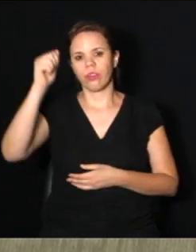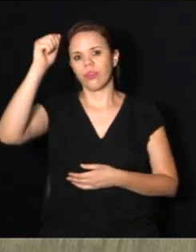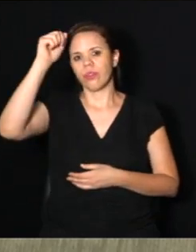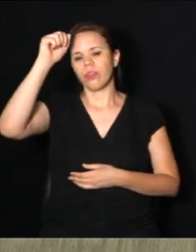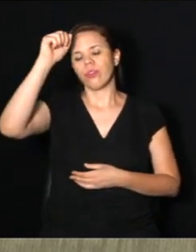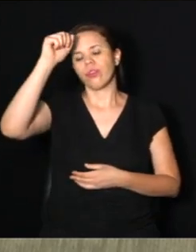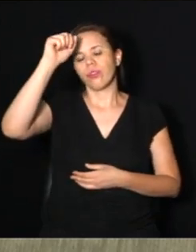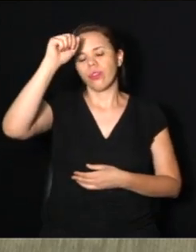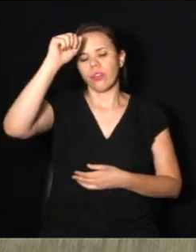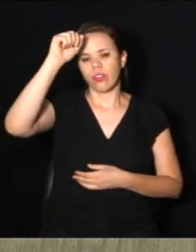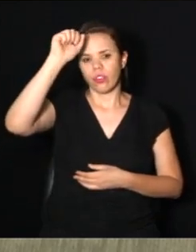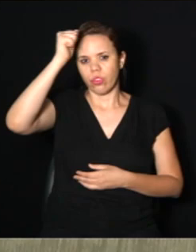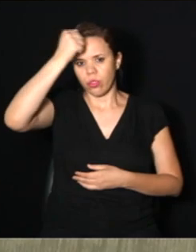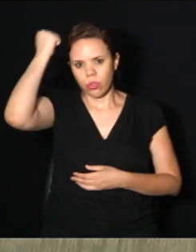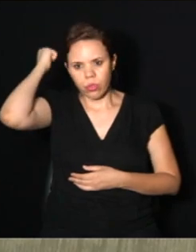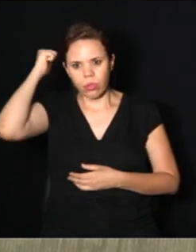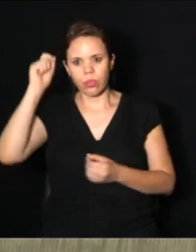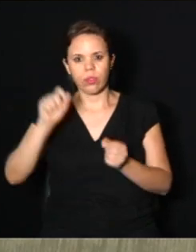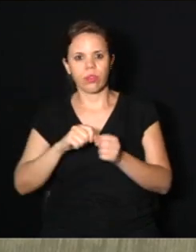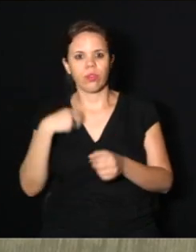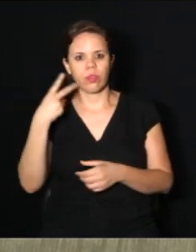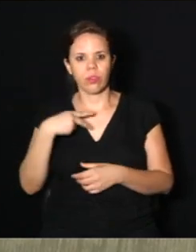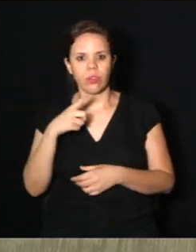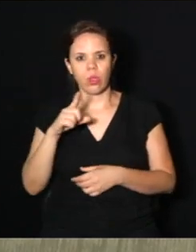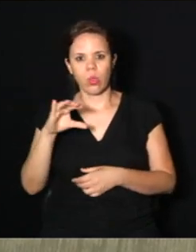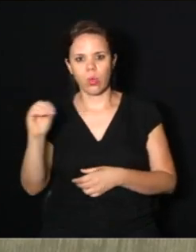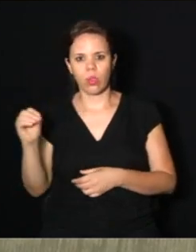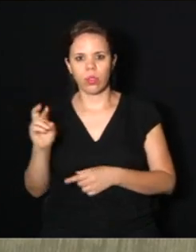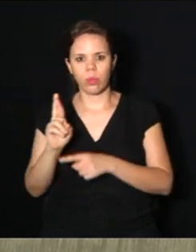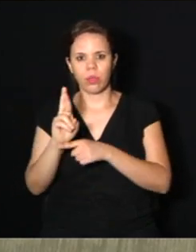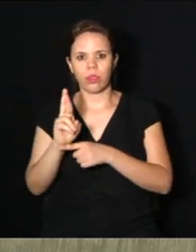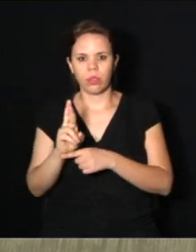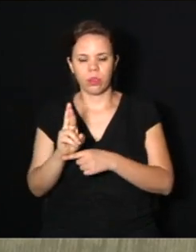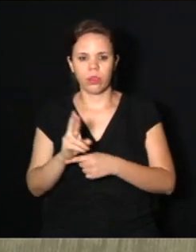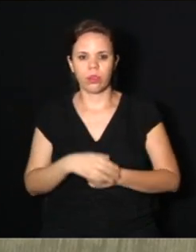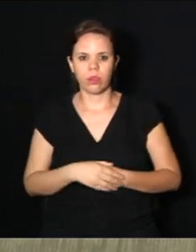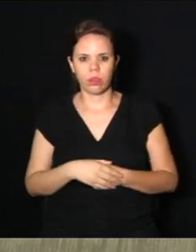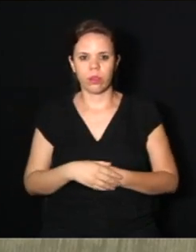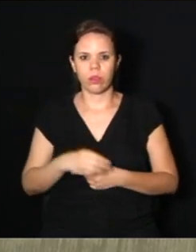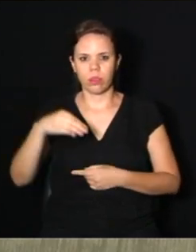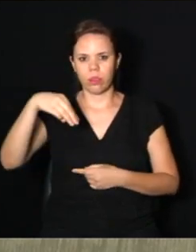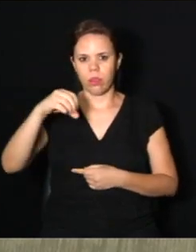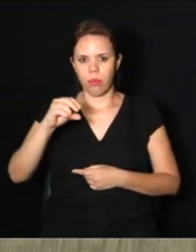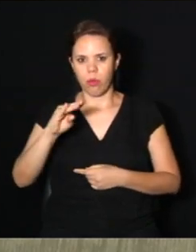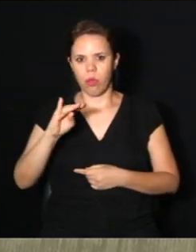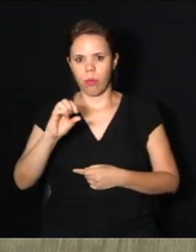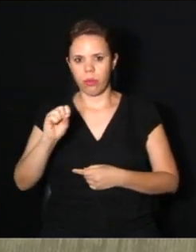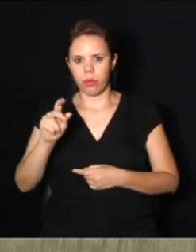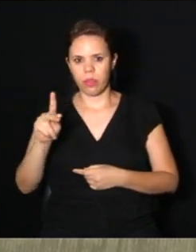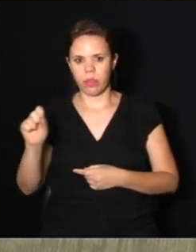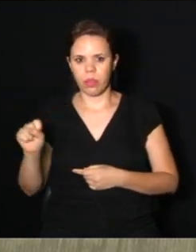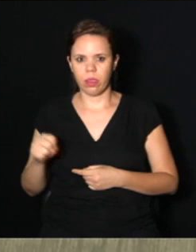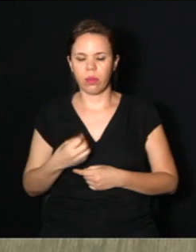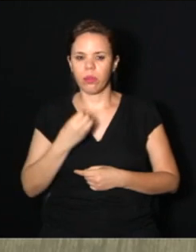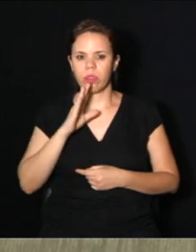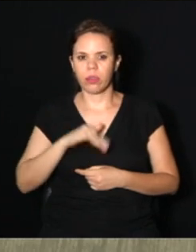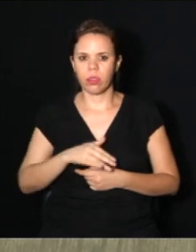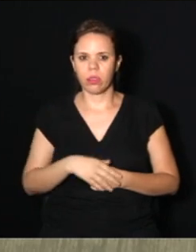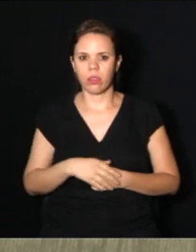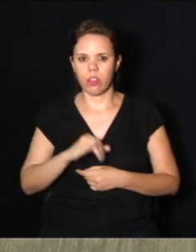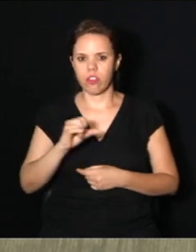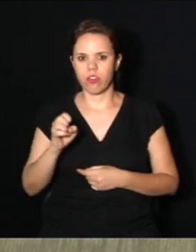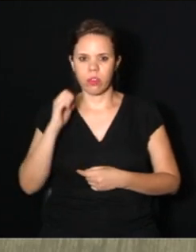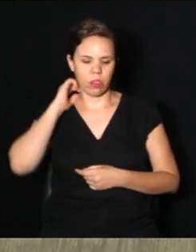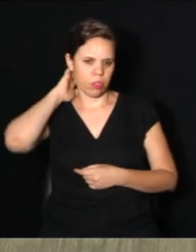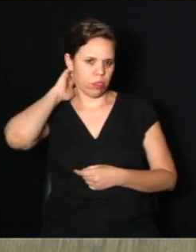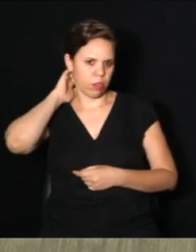Gustavo Peta, boa tarde, Lúcio, representando aqui o MOPS, boa tarde, o senhor José Roberto,